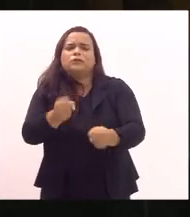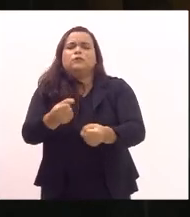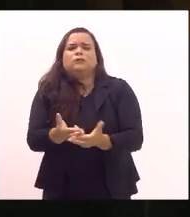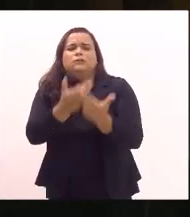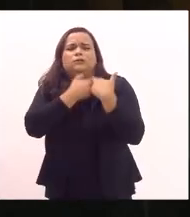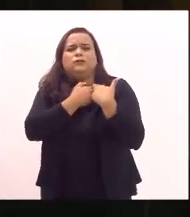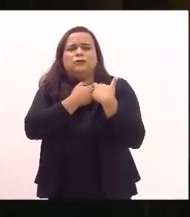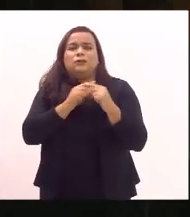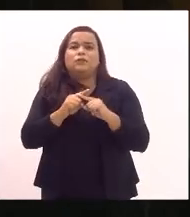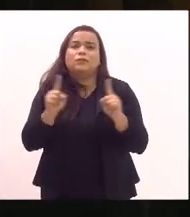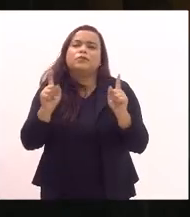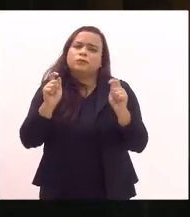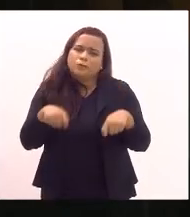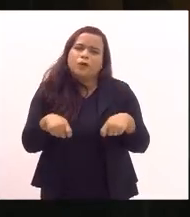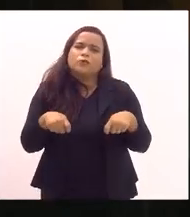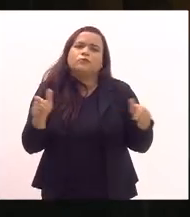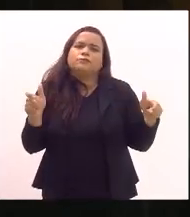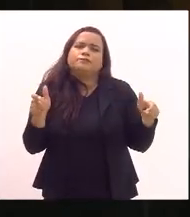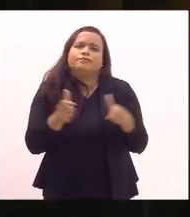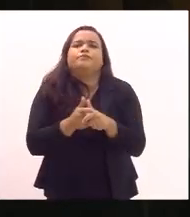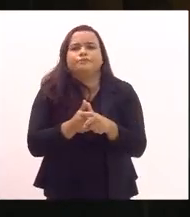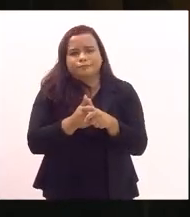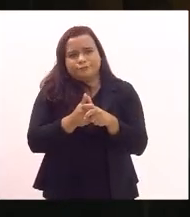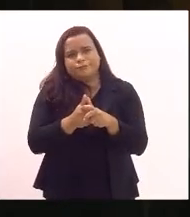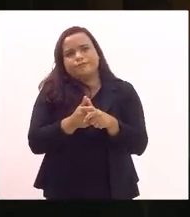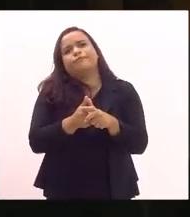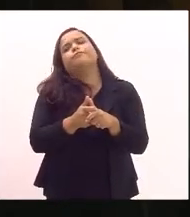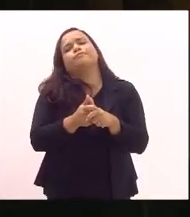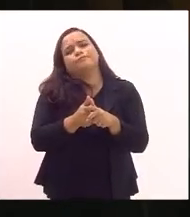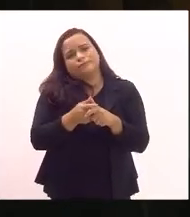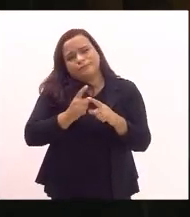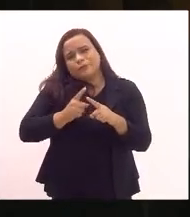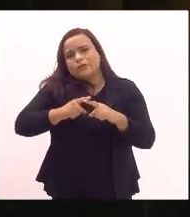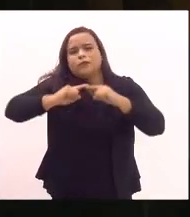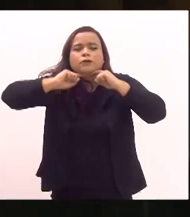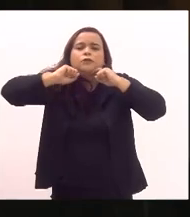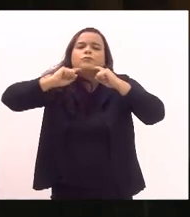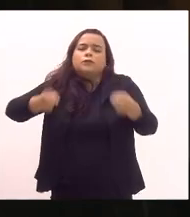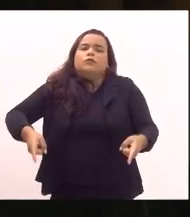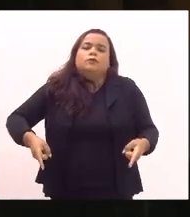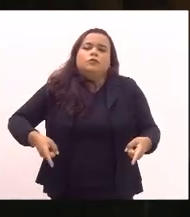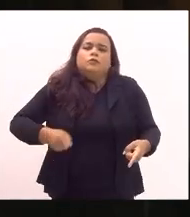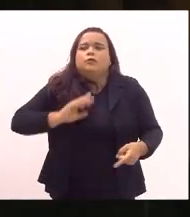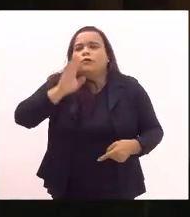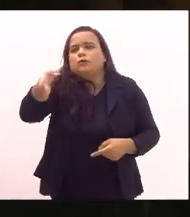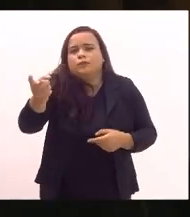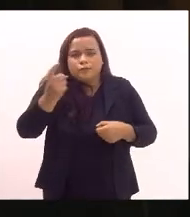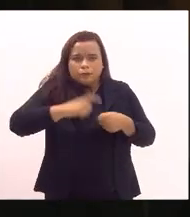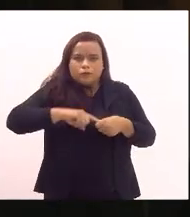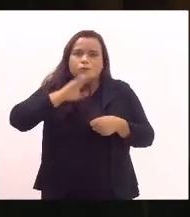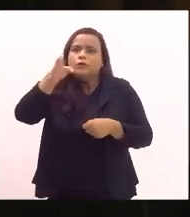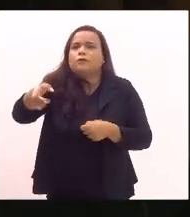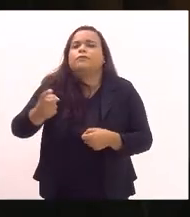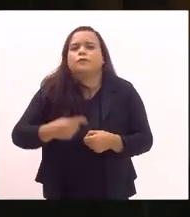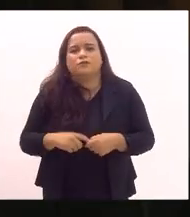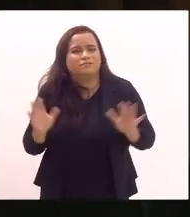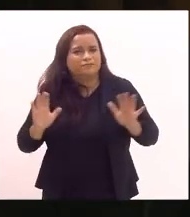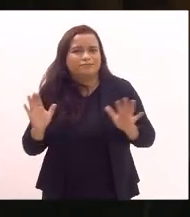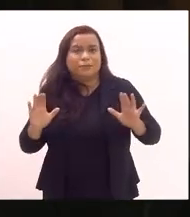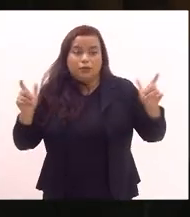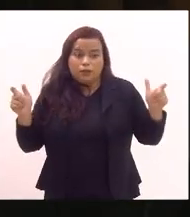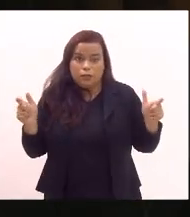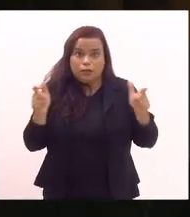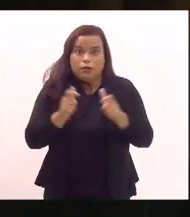haver um déficit gigantesco porque não aguenta mais esse ir e vir com essa